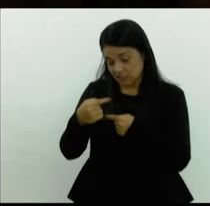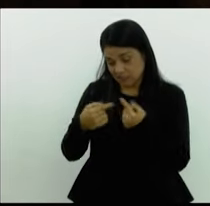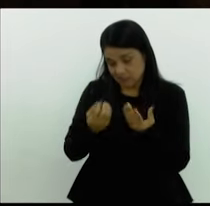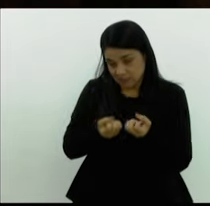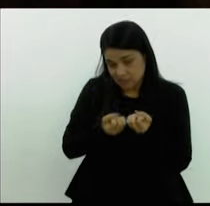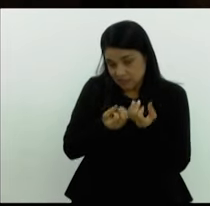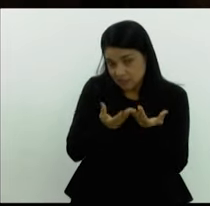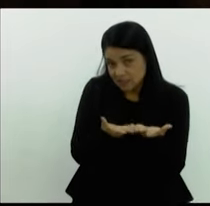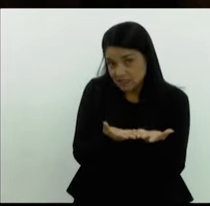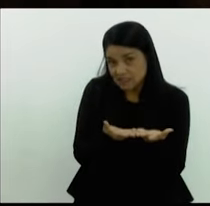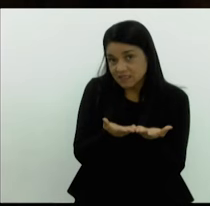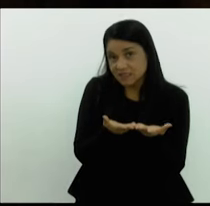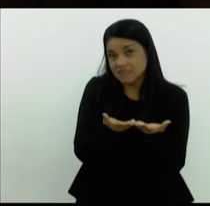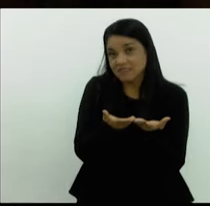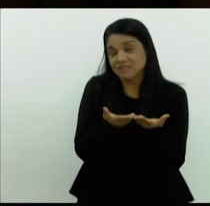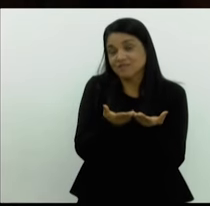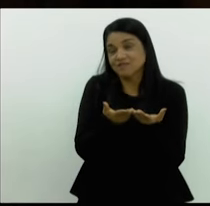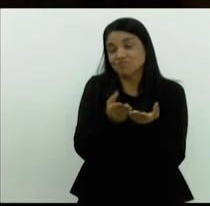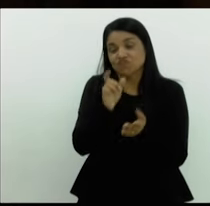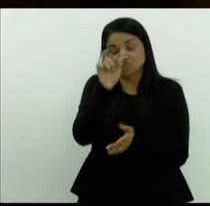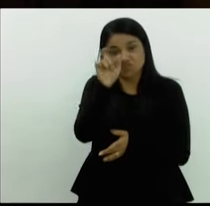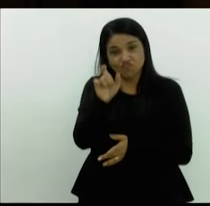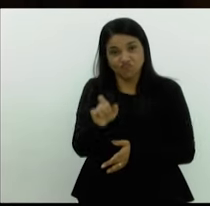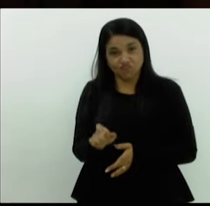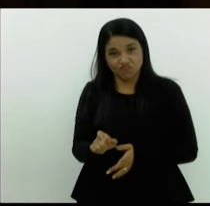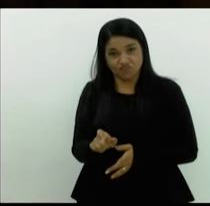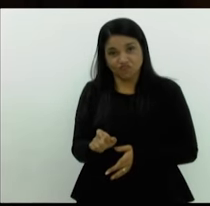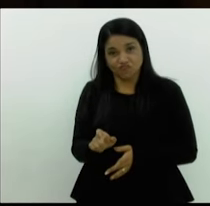o seu grande cúmplice, para o seu